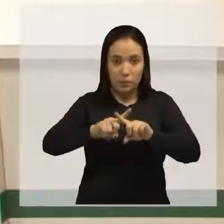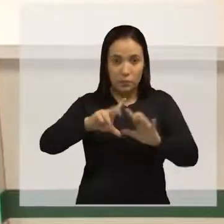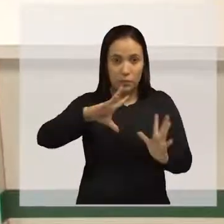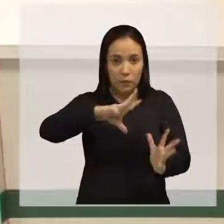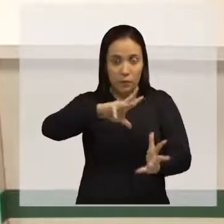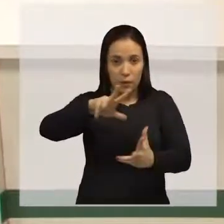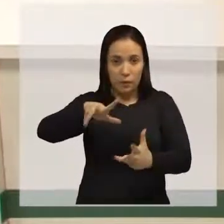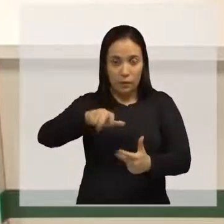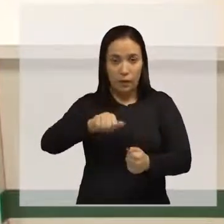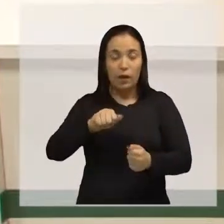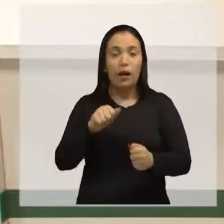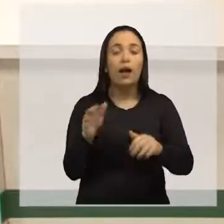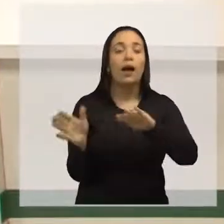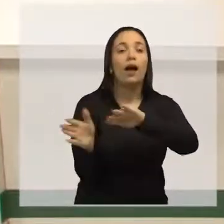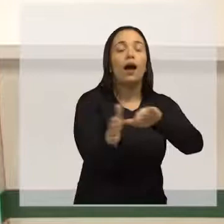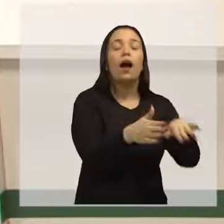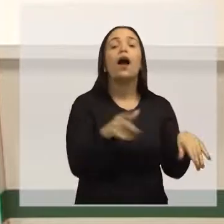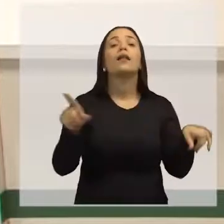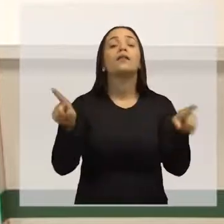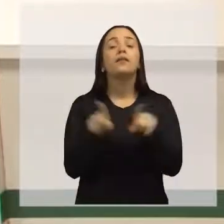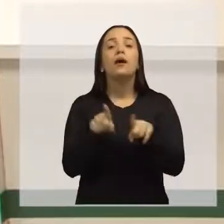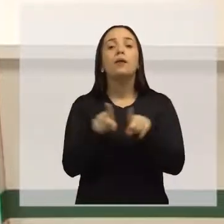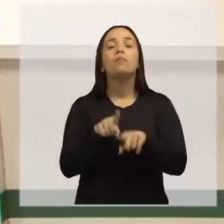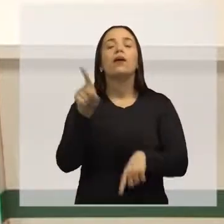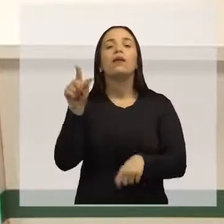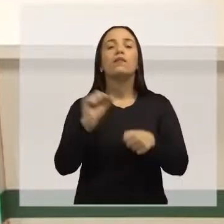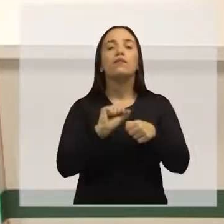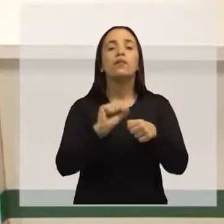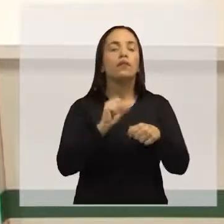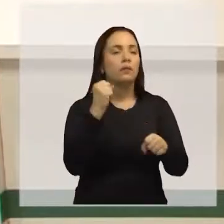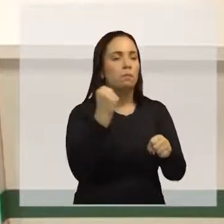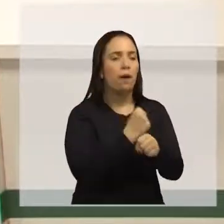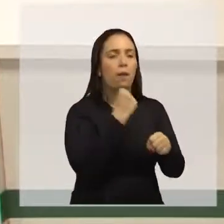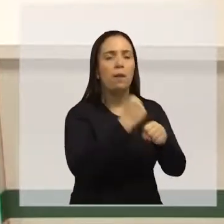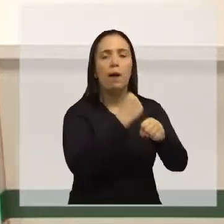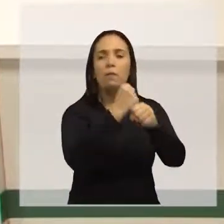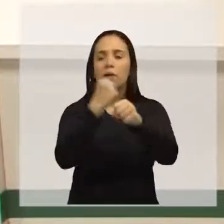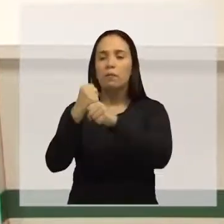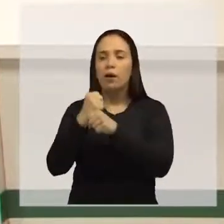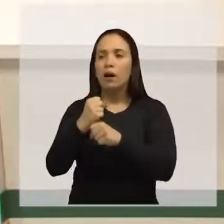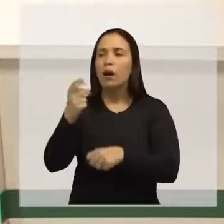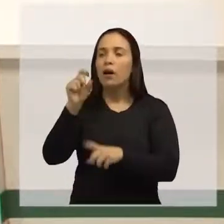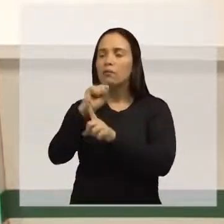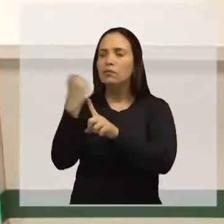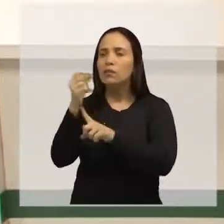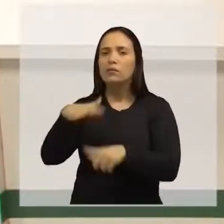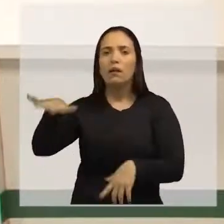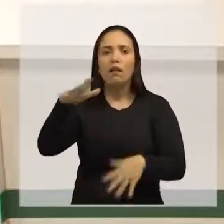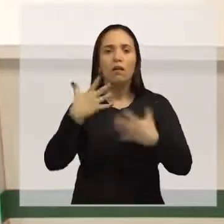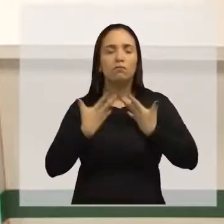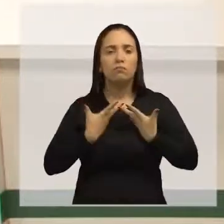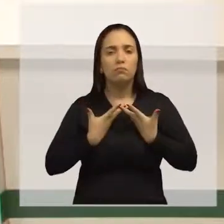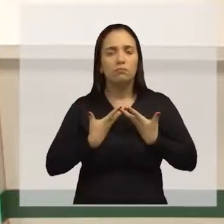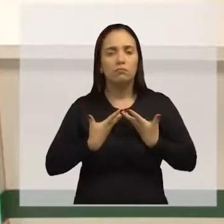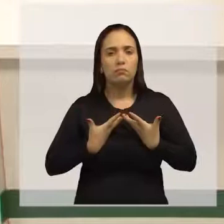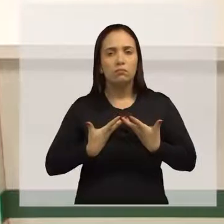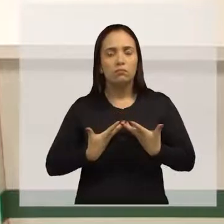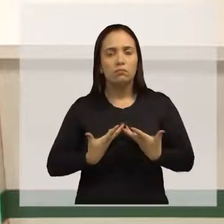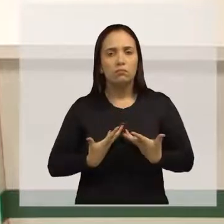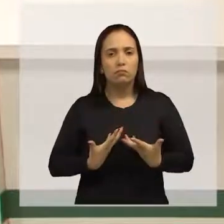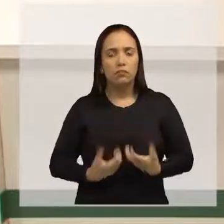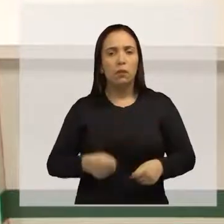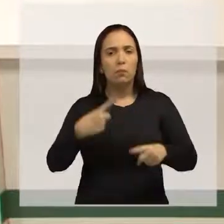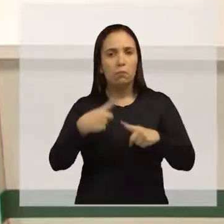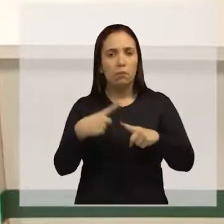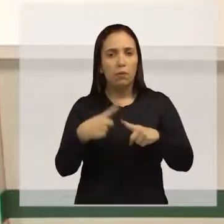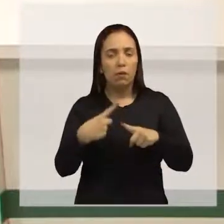veio... Padrão FIFA. Veio a história da decepção do legado da Copa. Não houve. O legado da